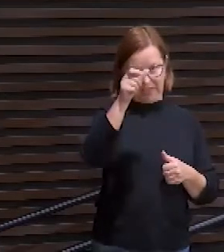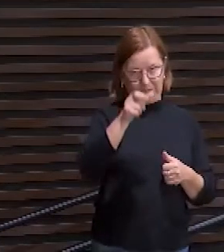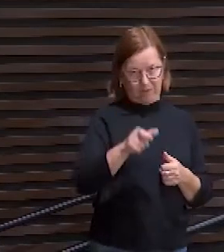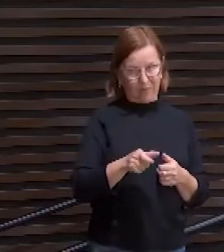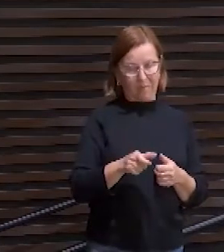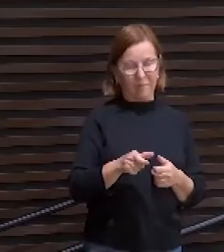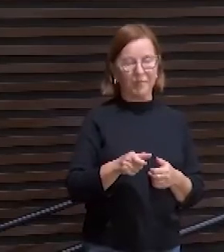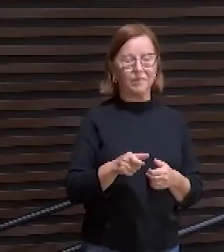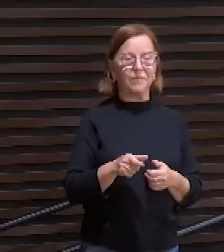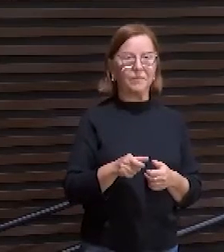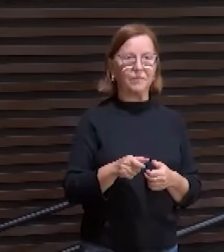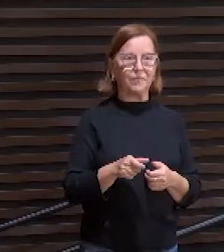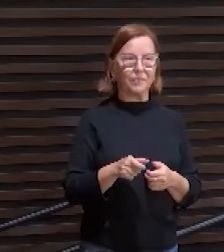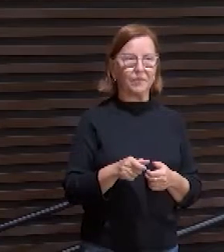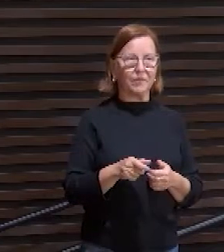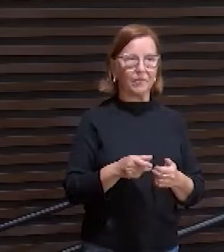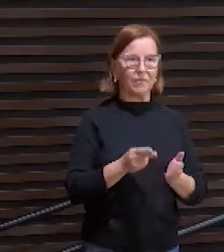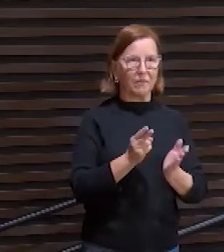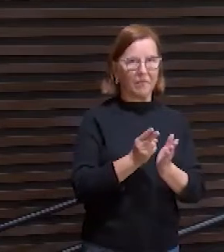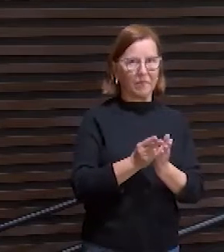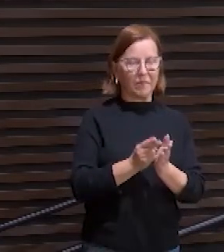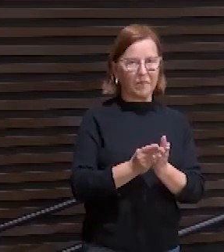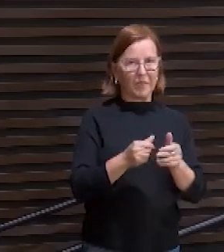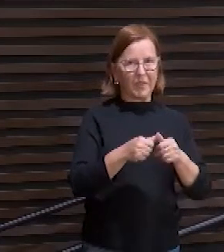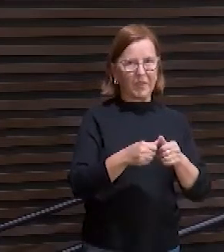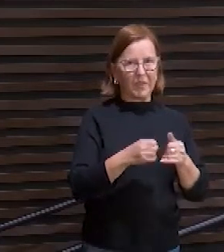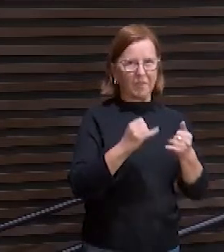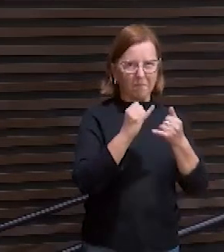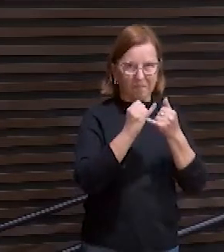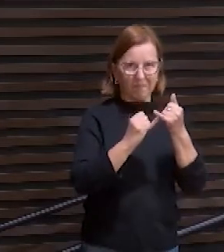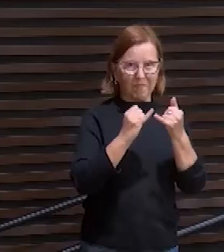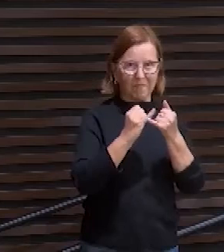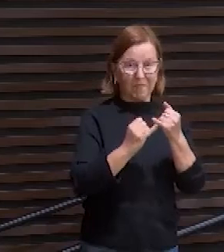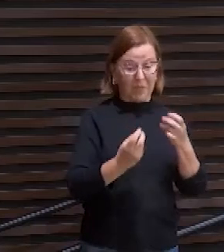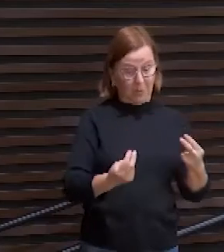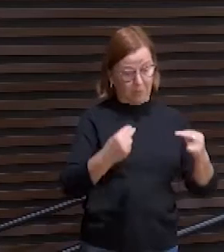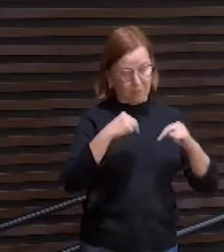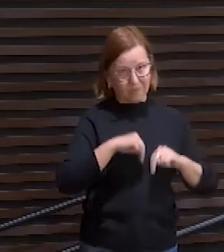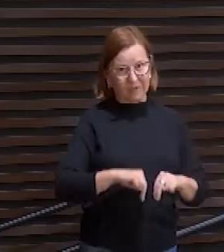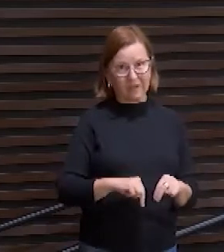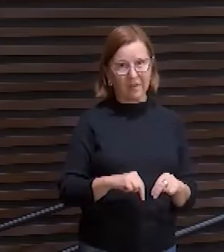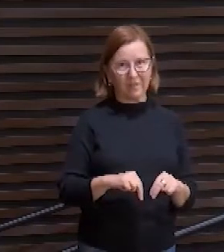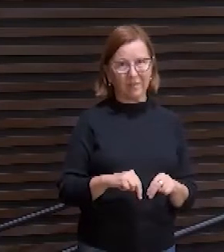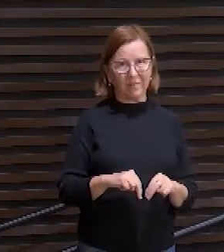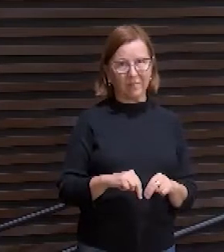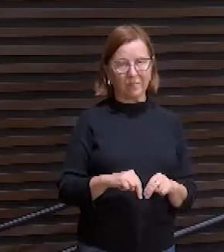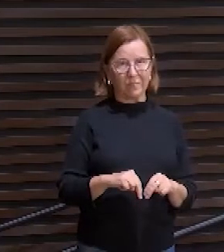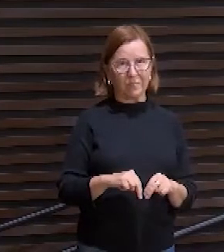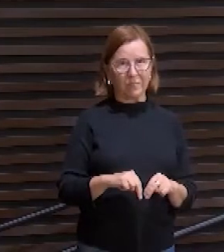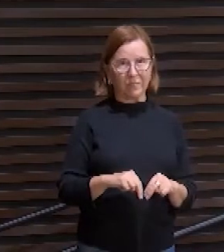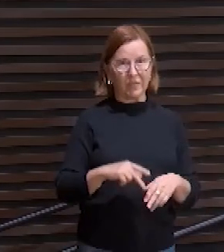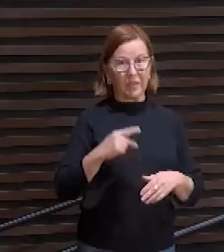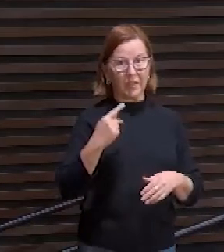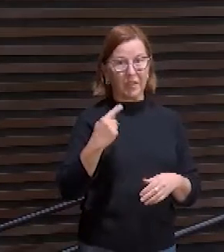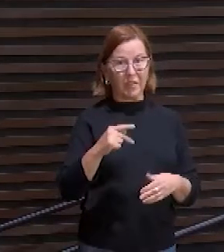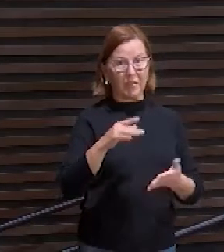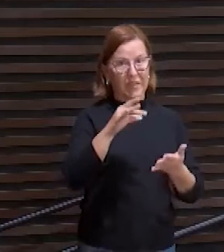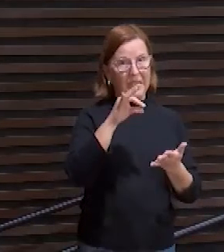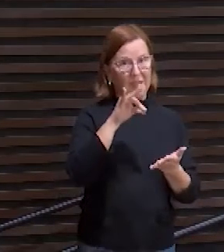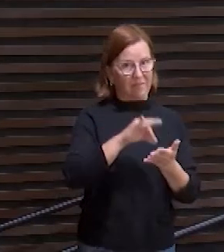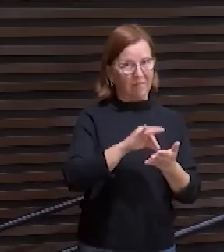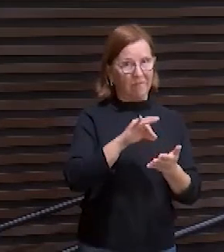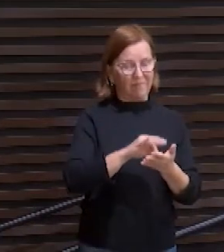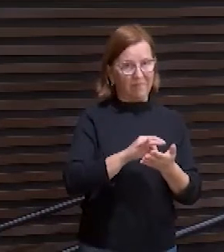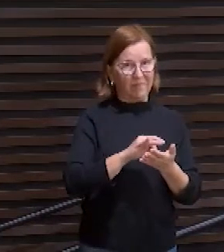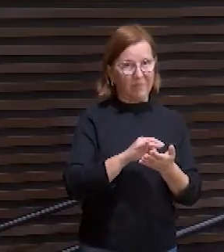homem, apesar dessa aparente humildade e da sua sinceridade